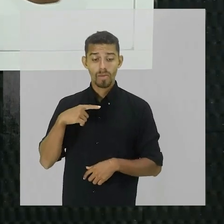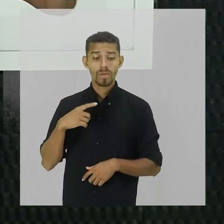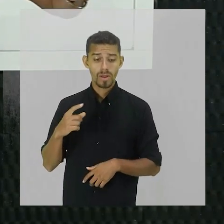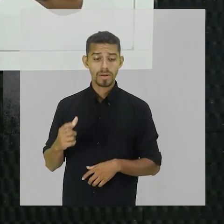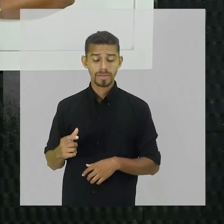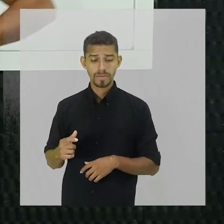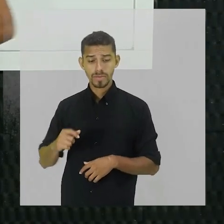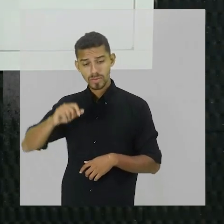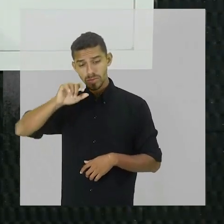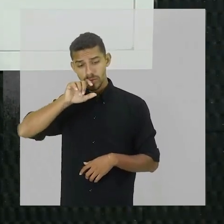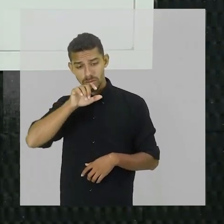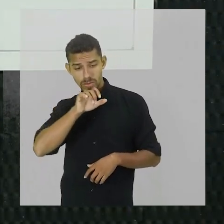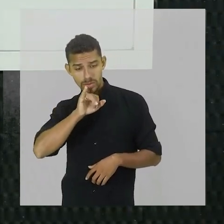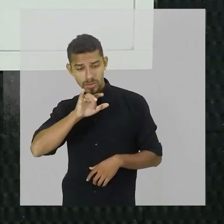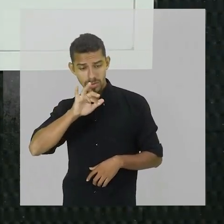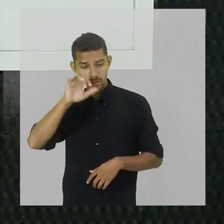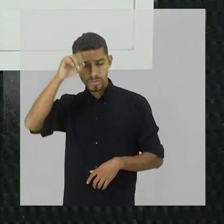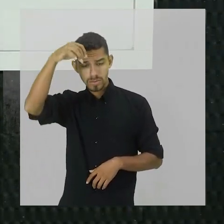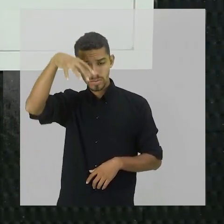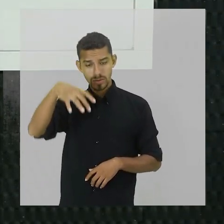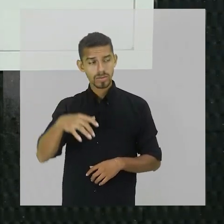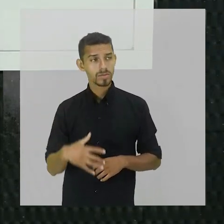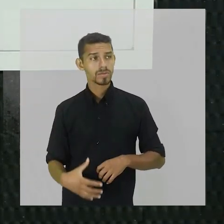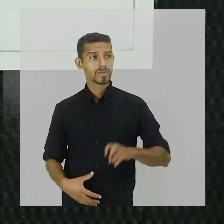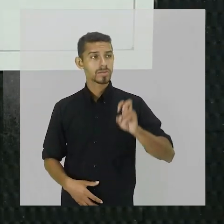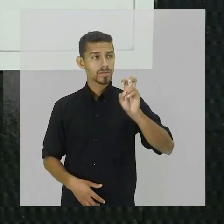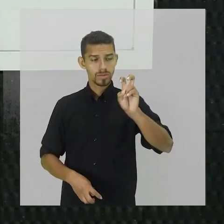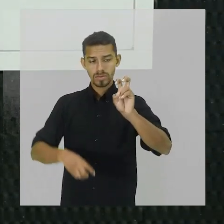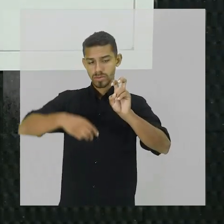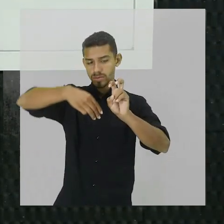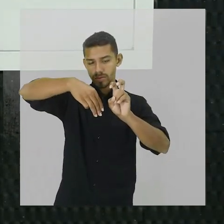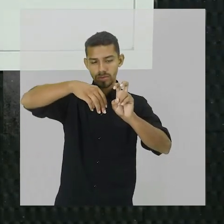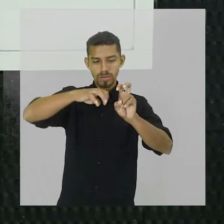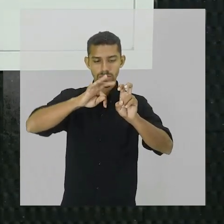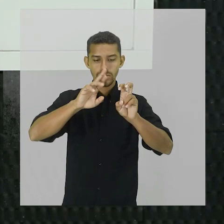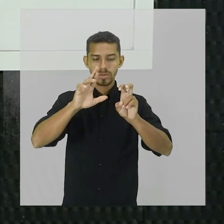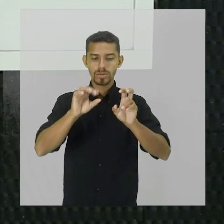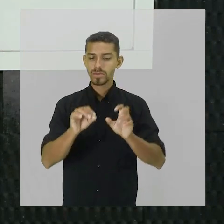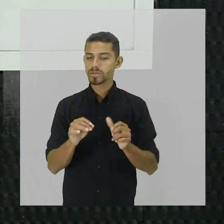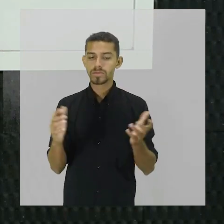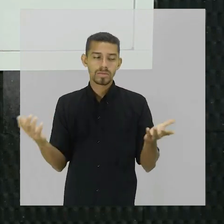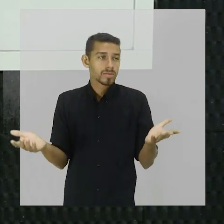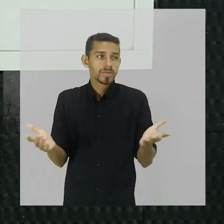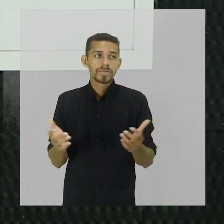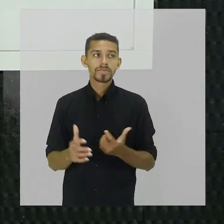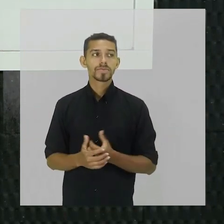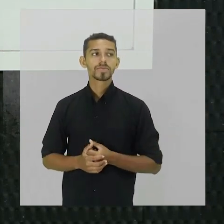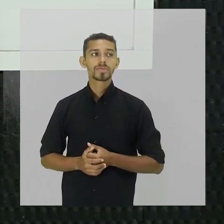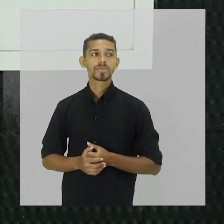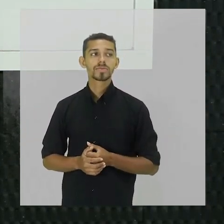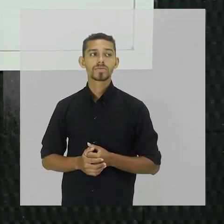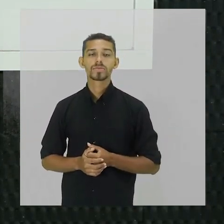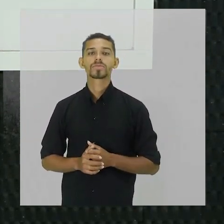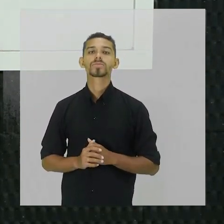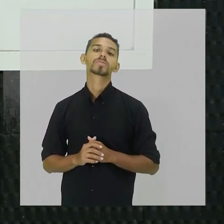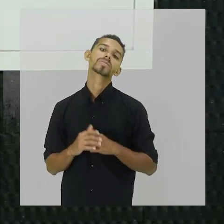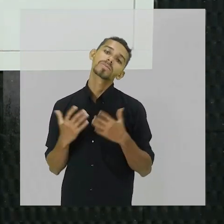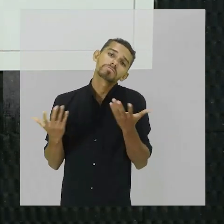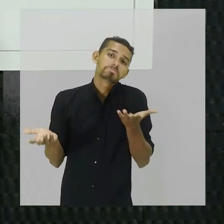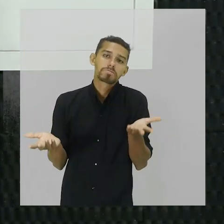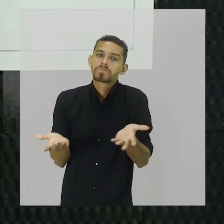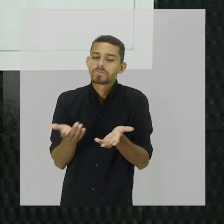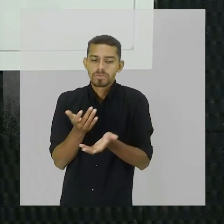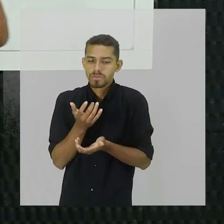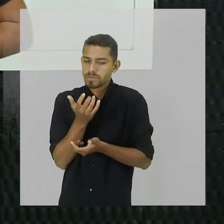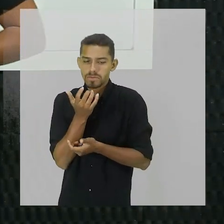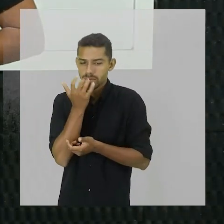vai iluminar, ele vai ter 5 metros. Tá? Então, não é uma questão... É assim, não deu a medida de